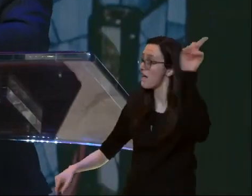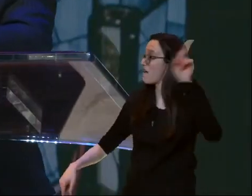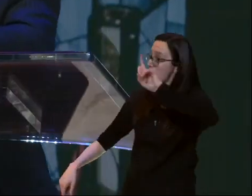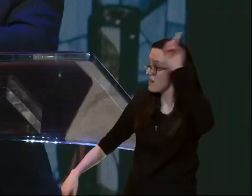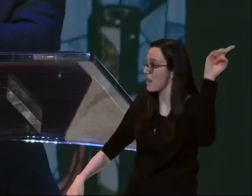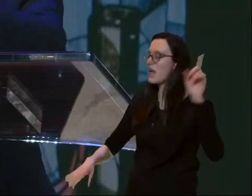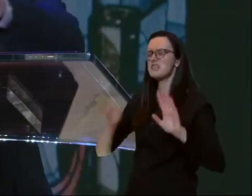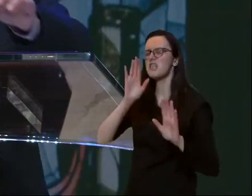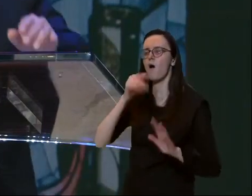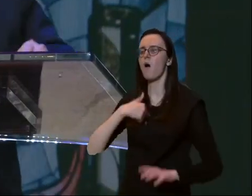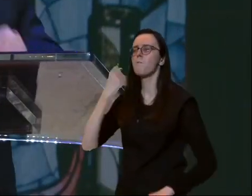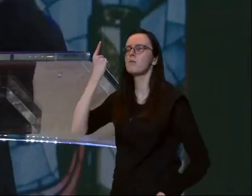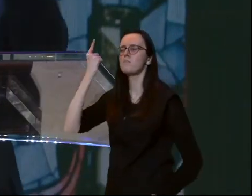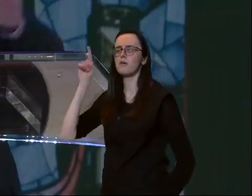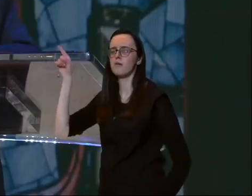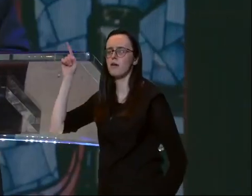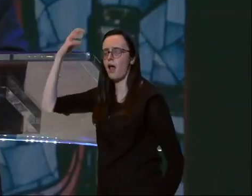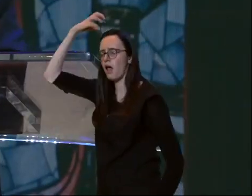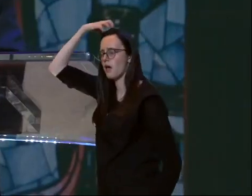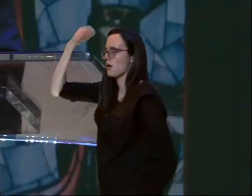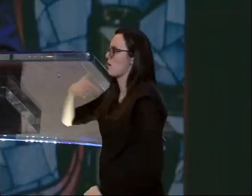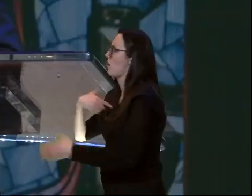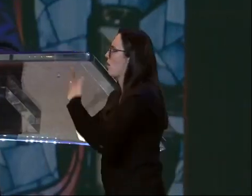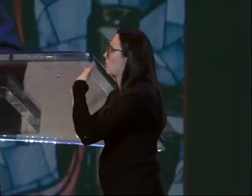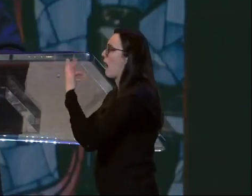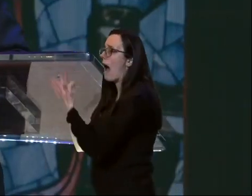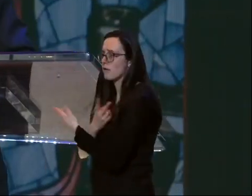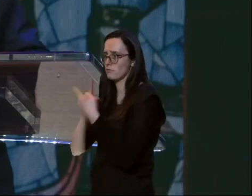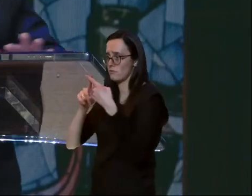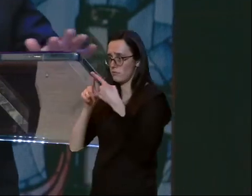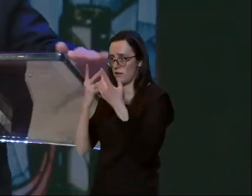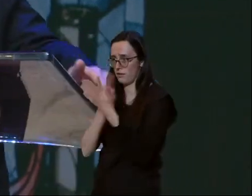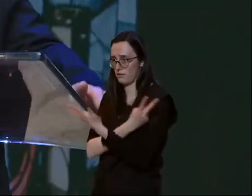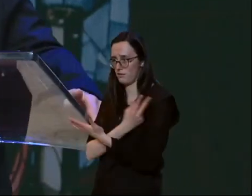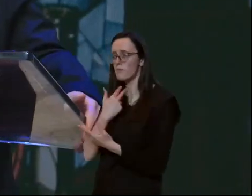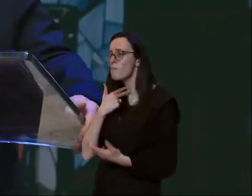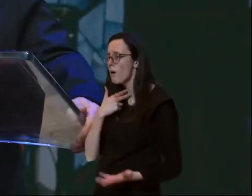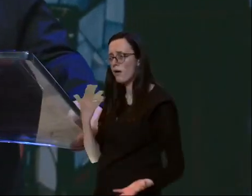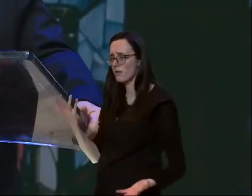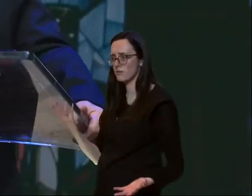foi ao rei. Ele foi a pessoa errada.